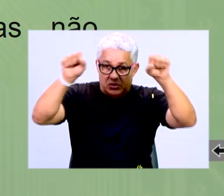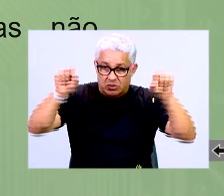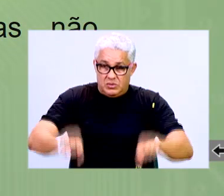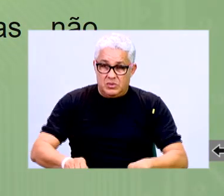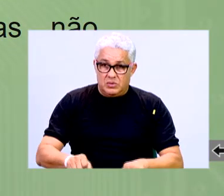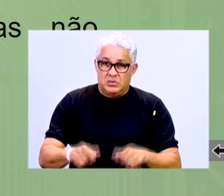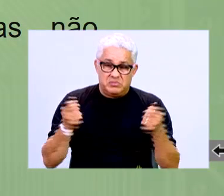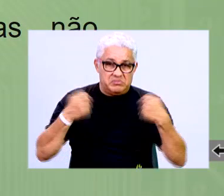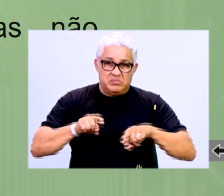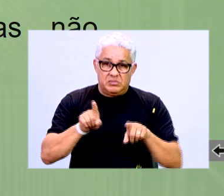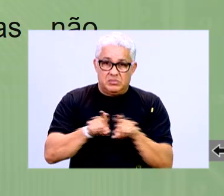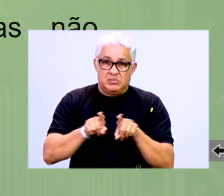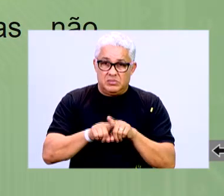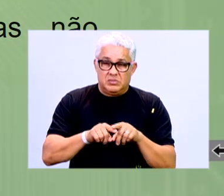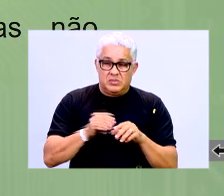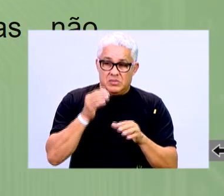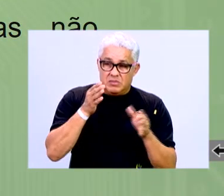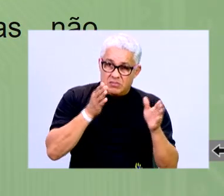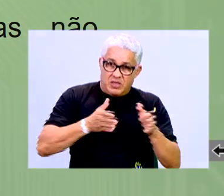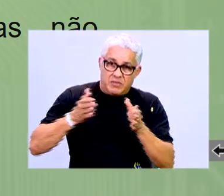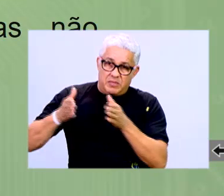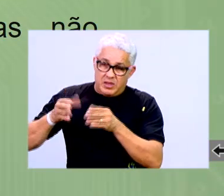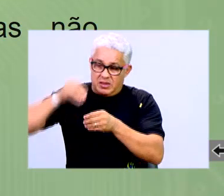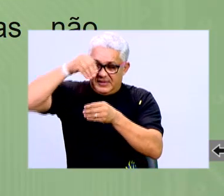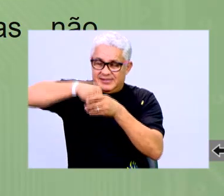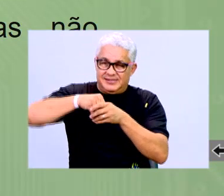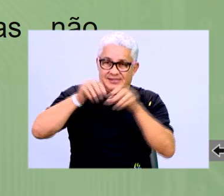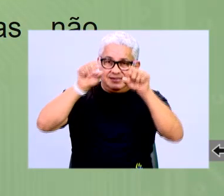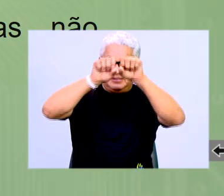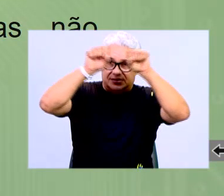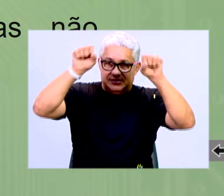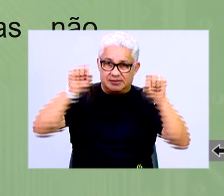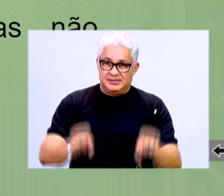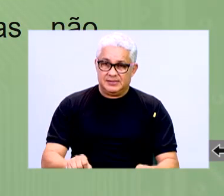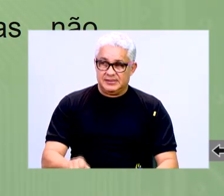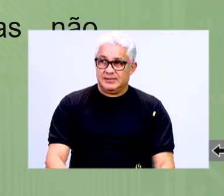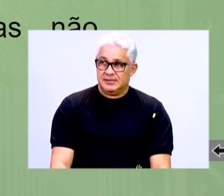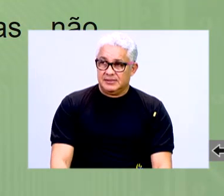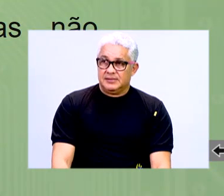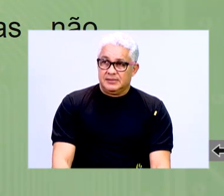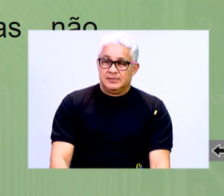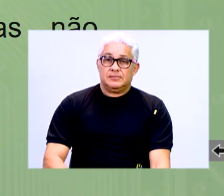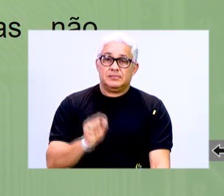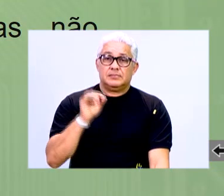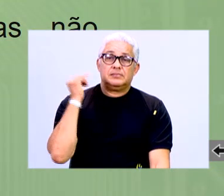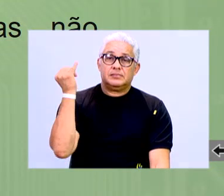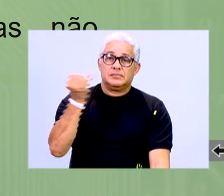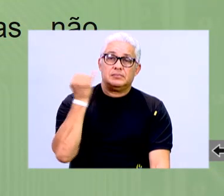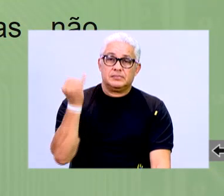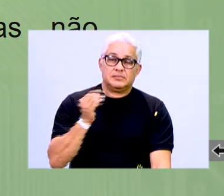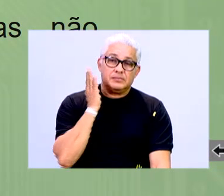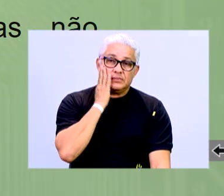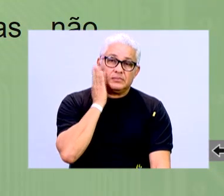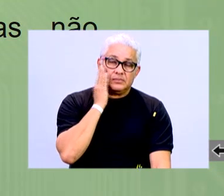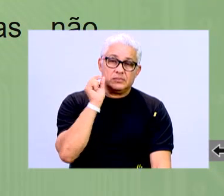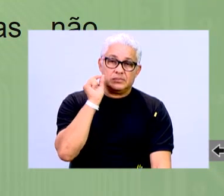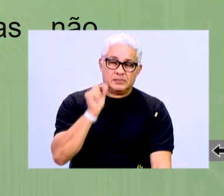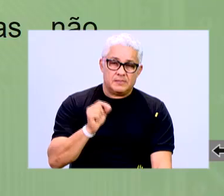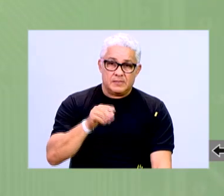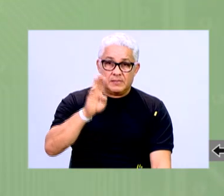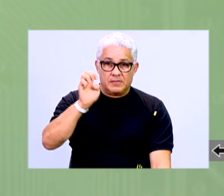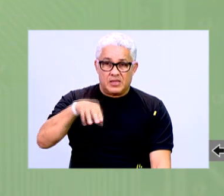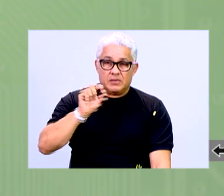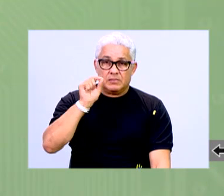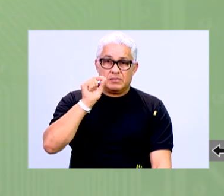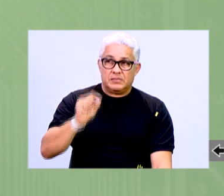necessariamente os procedimentos internos. Por que é importante nós sabermos bem